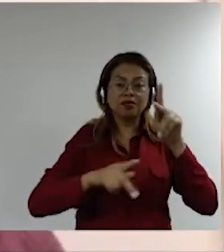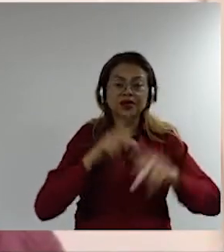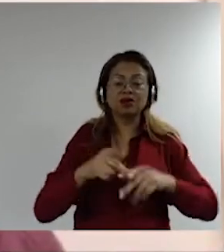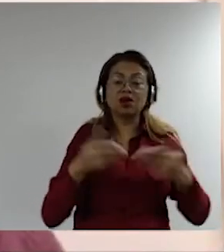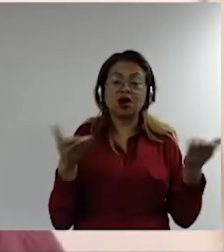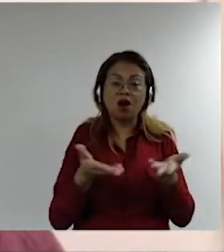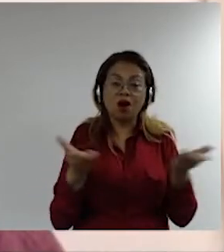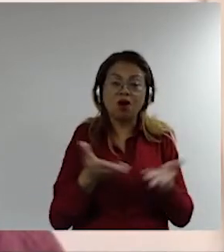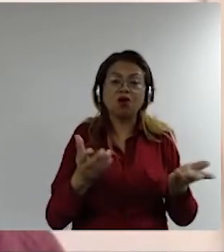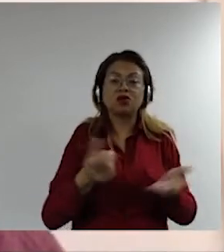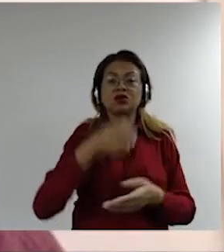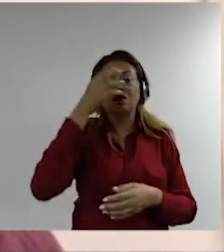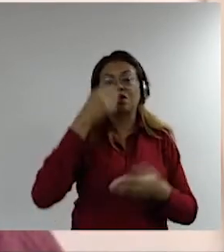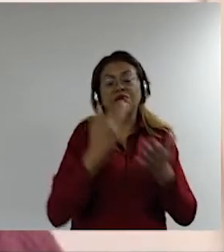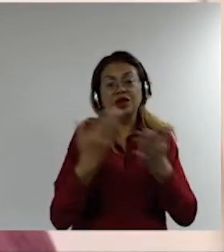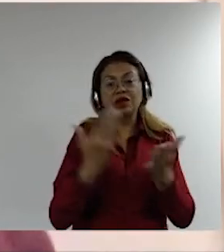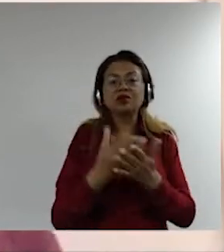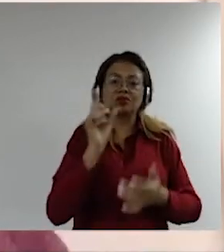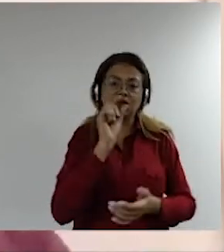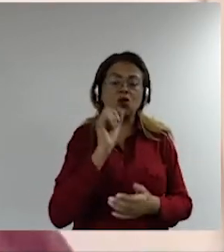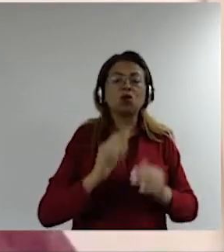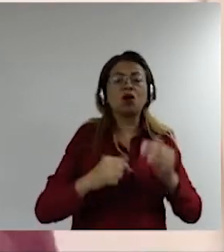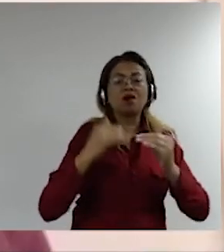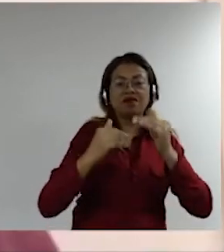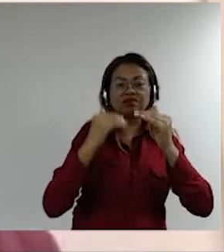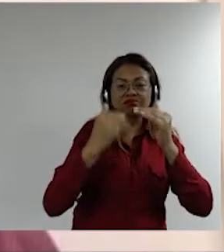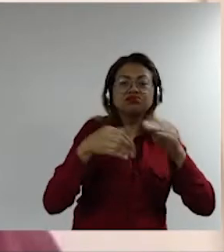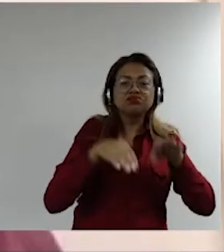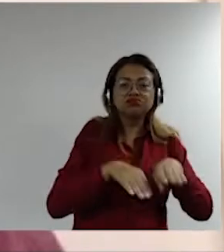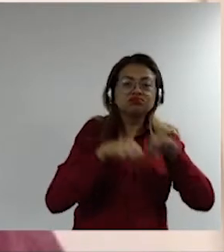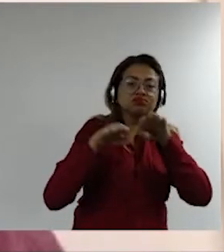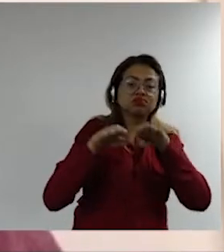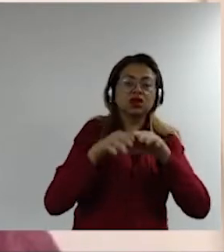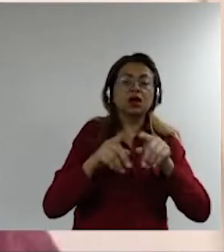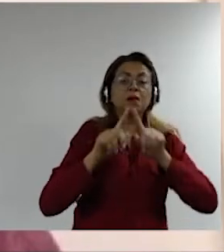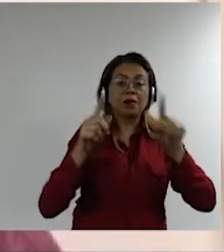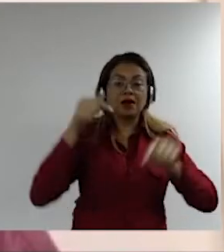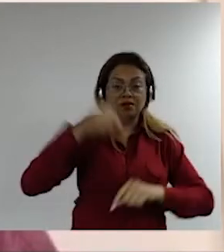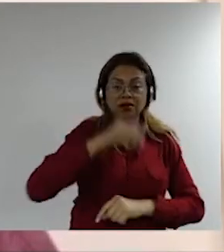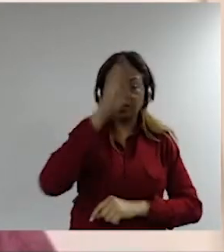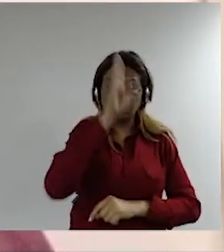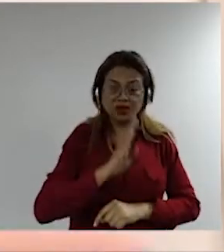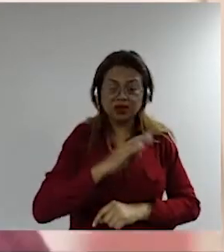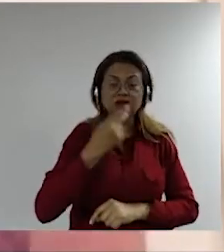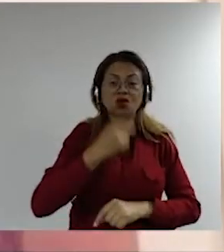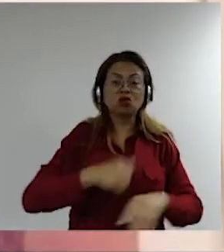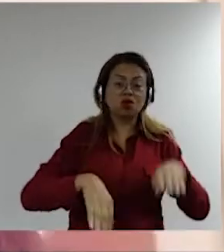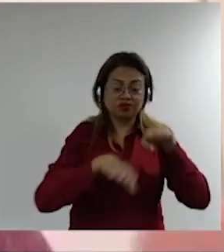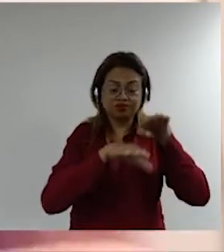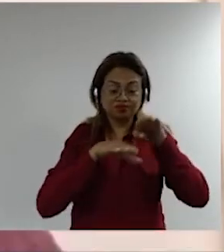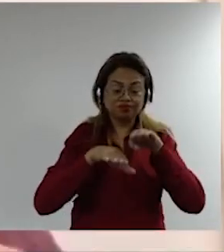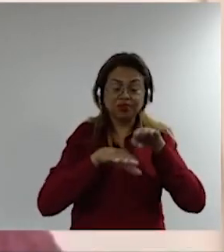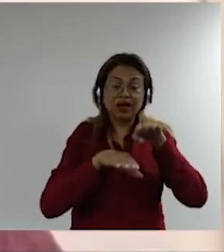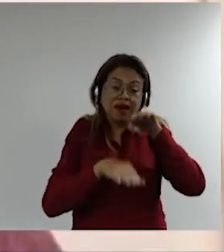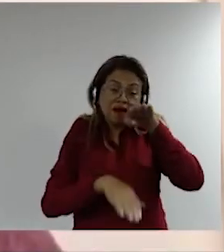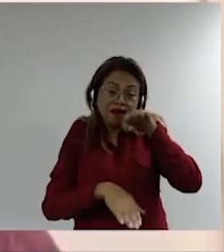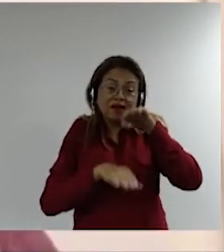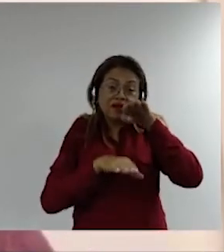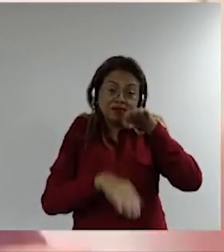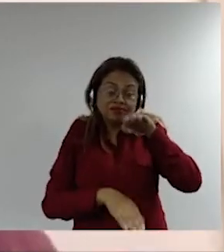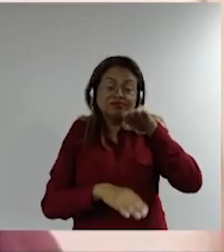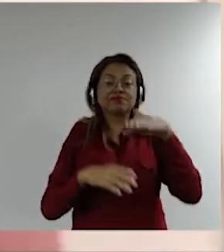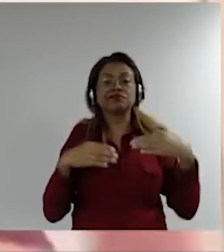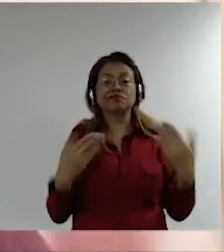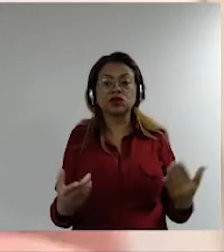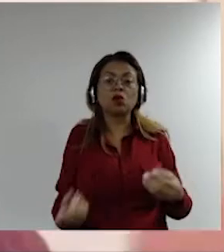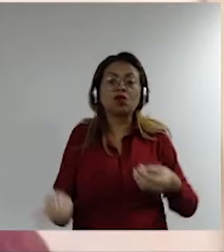disso? O problema disso é que o nosso patamar de desigualdade é muito grande, ou seja, voltar ao normal não vai ser bom. Essa